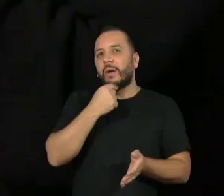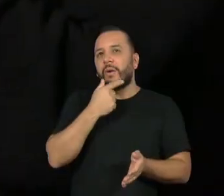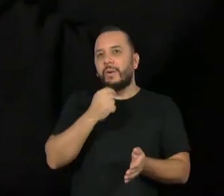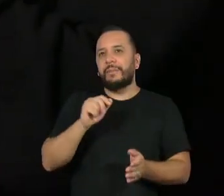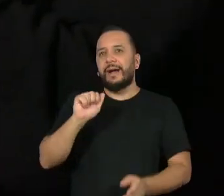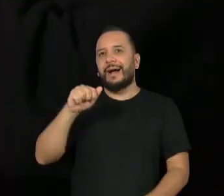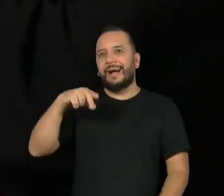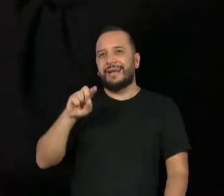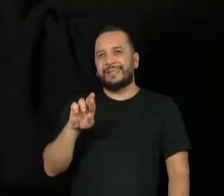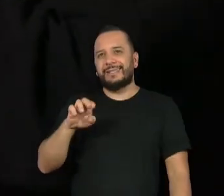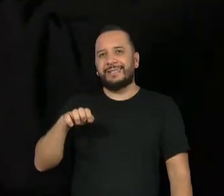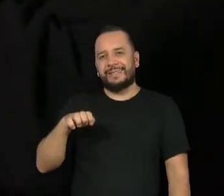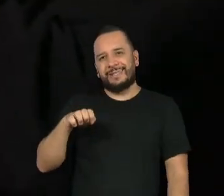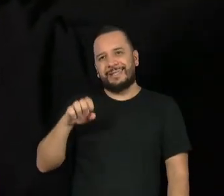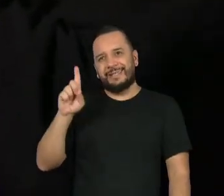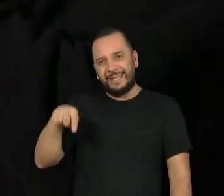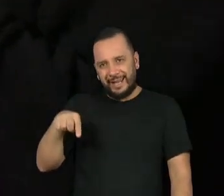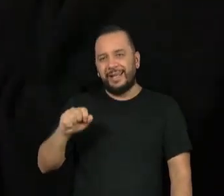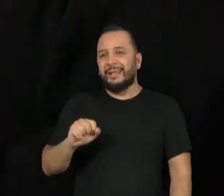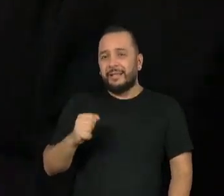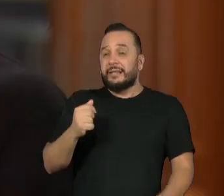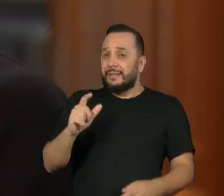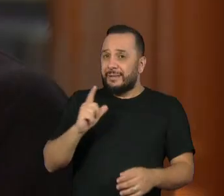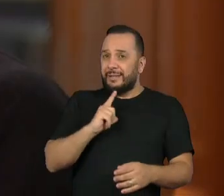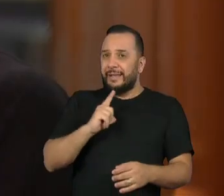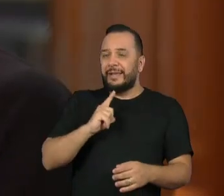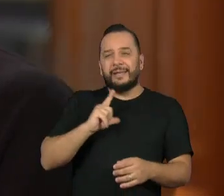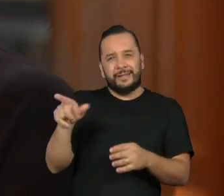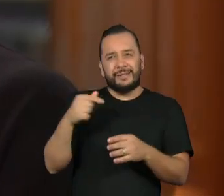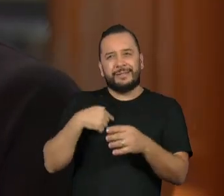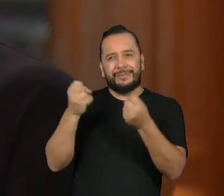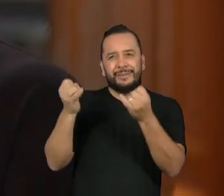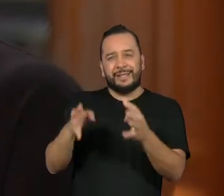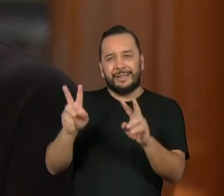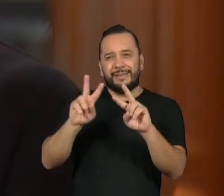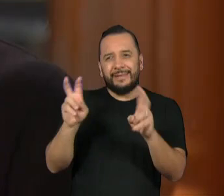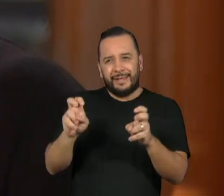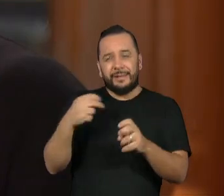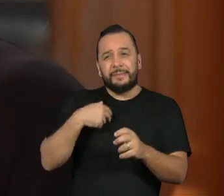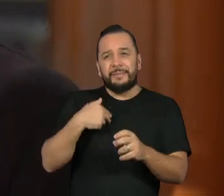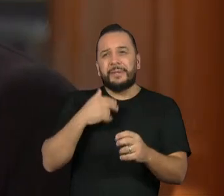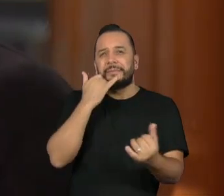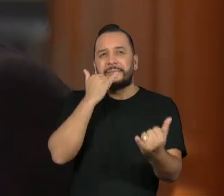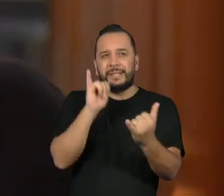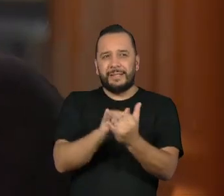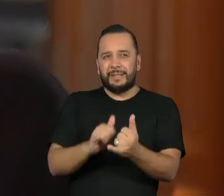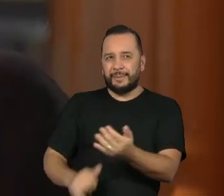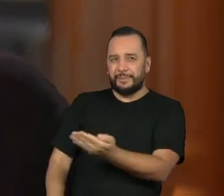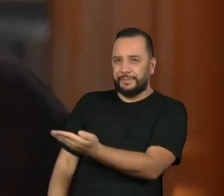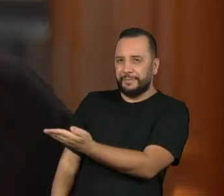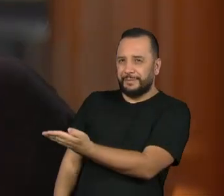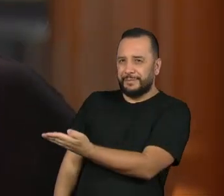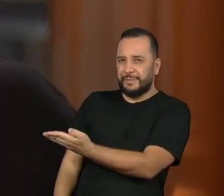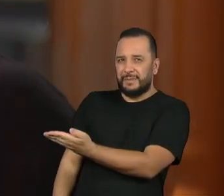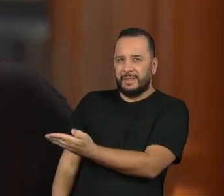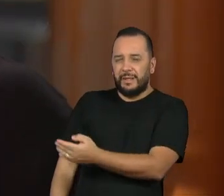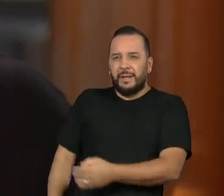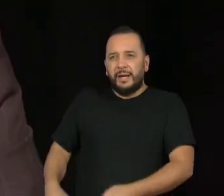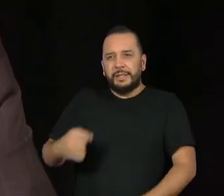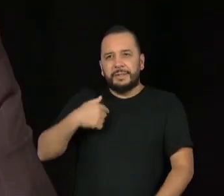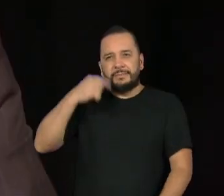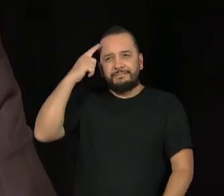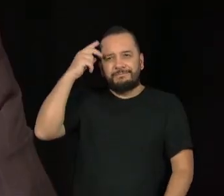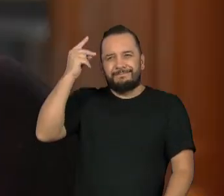que chama Pequeno Tratado das Grandes Virtudes que ele fala sobre o perdão primeira primeira luz que eu tive que eu tenho gente tá com uma pessoa tão ruim